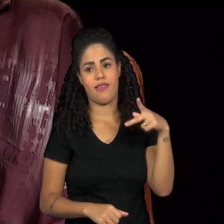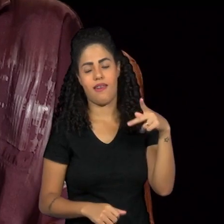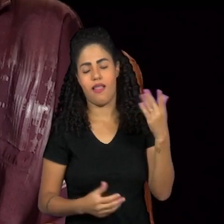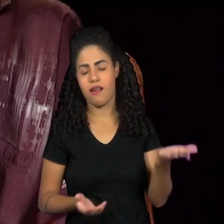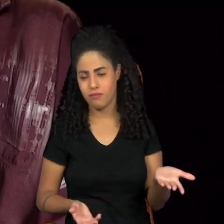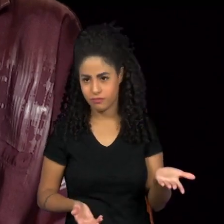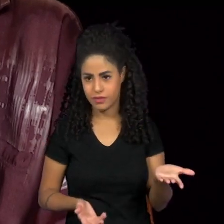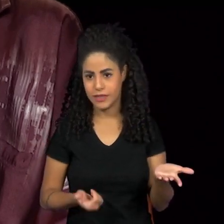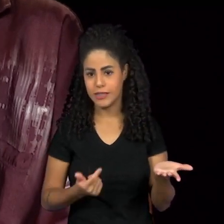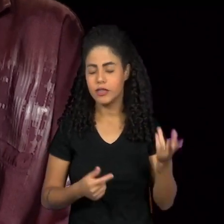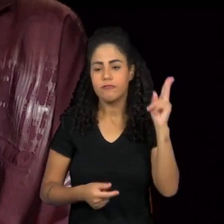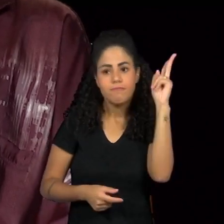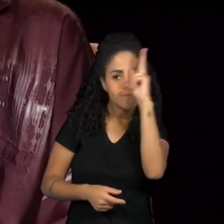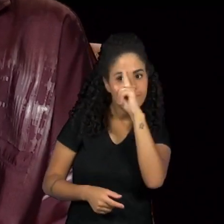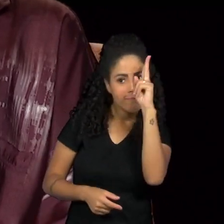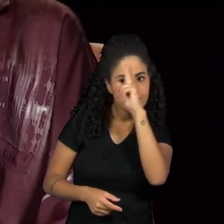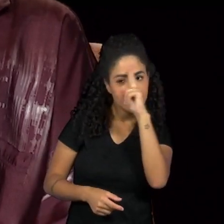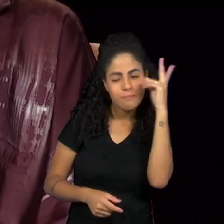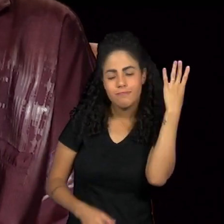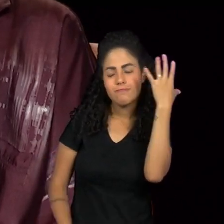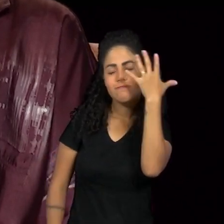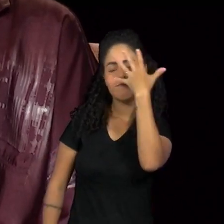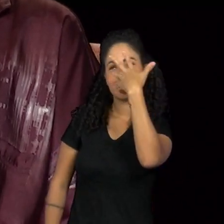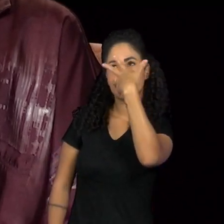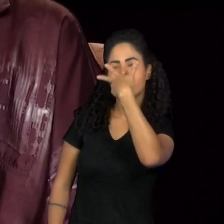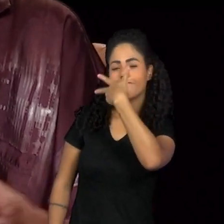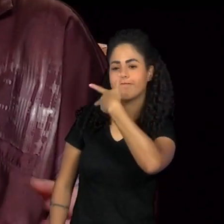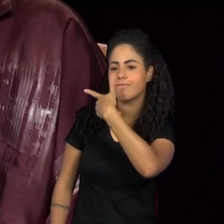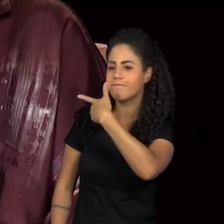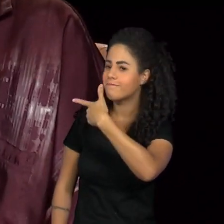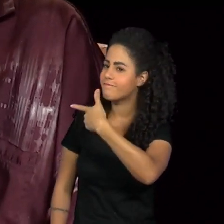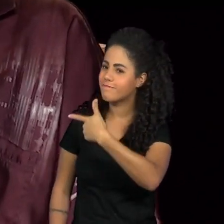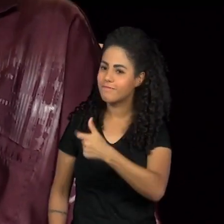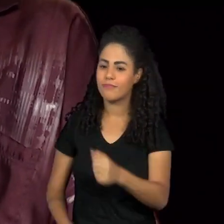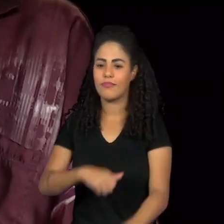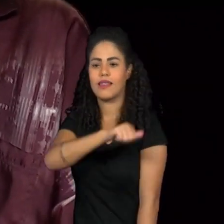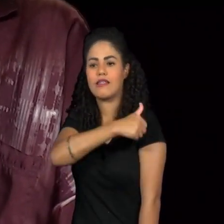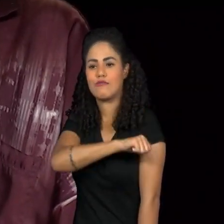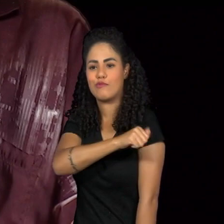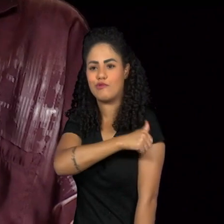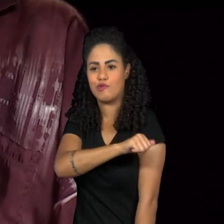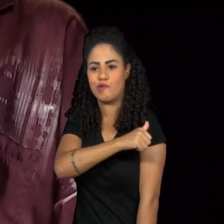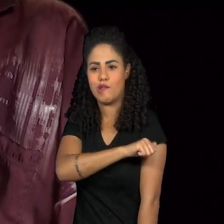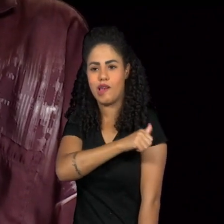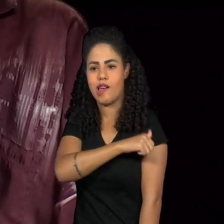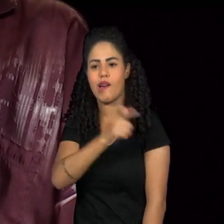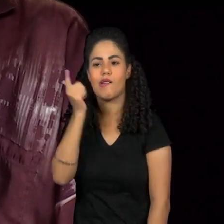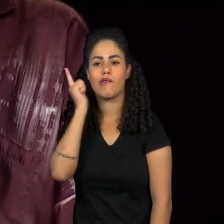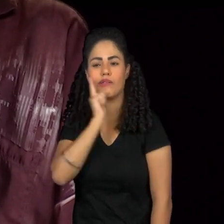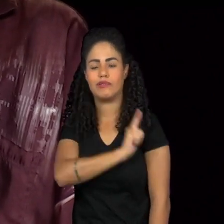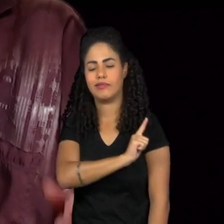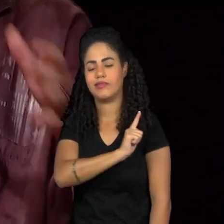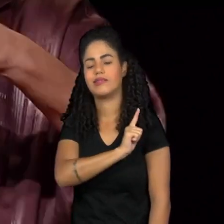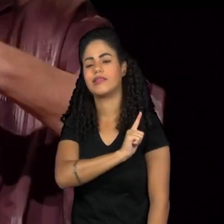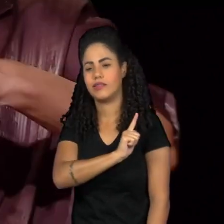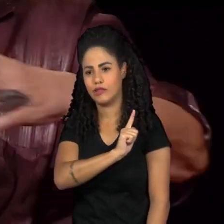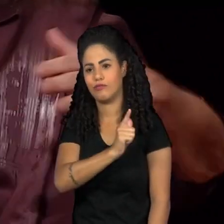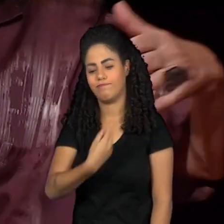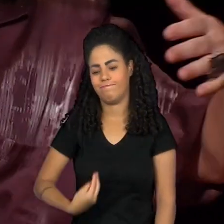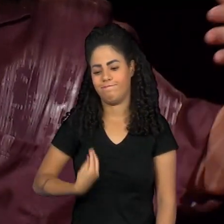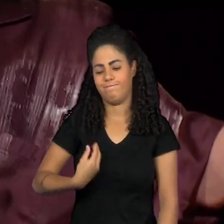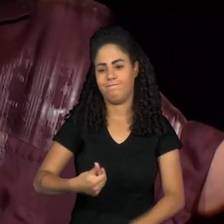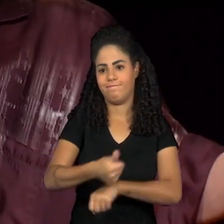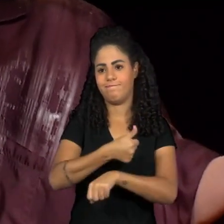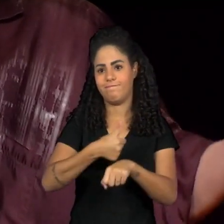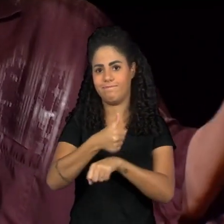enfim, é uma história muito bonita. Ela fez carreira no Rio de Janeiro. E veja você como são as coisas, né?